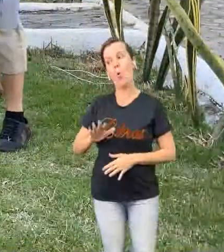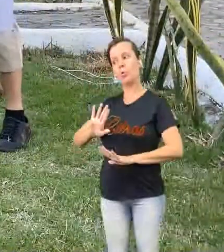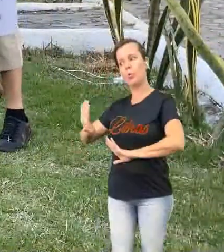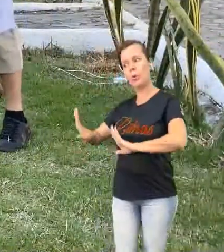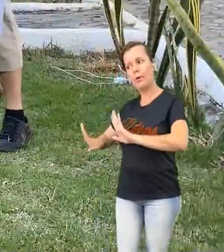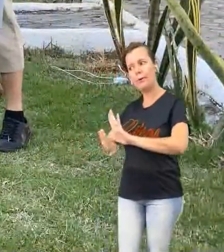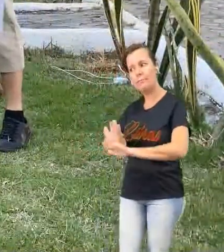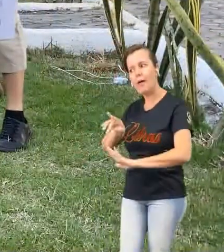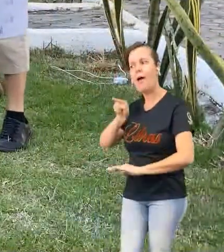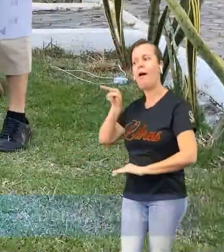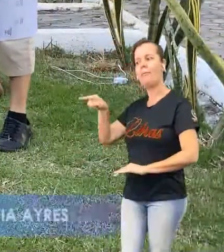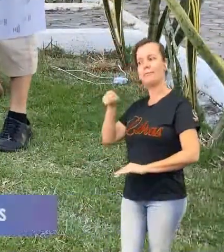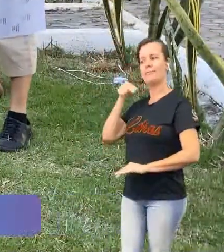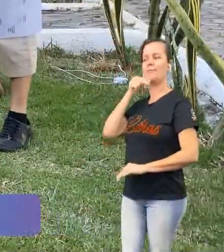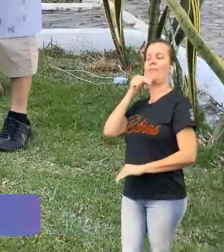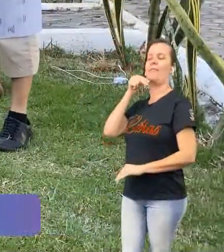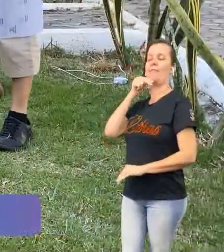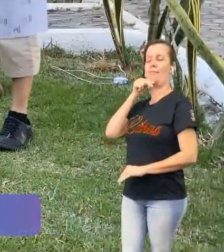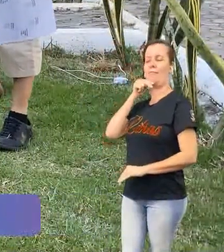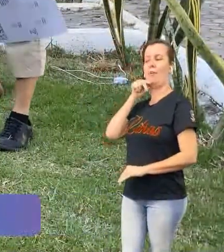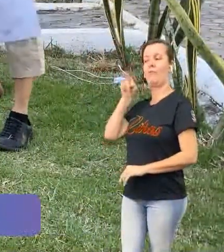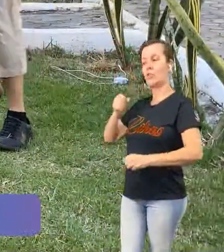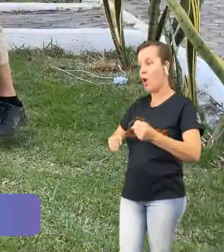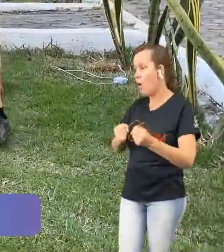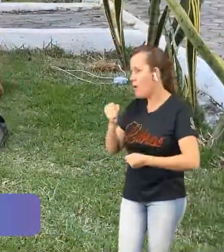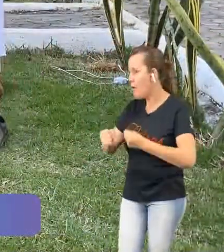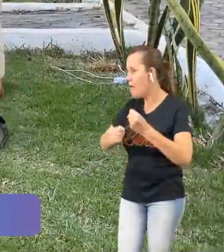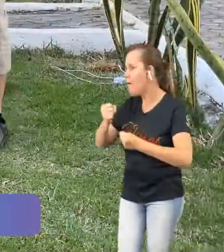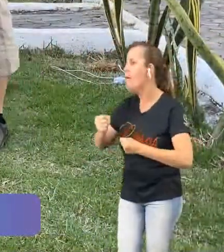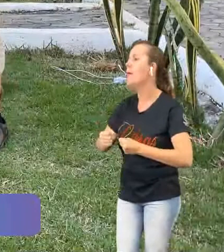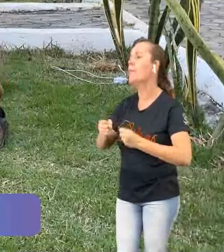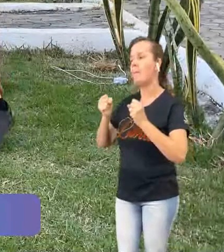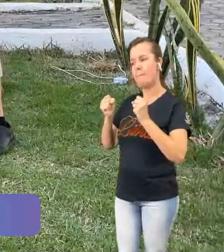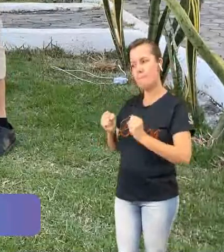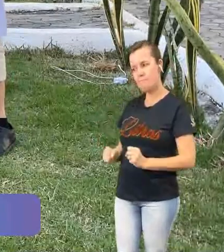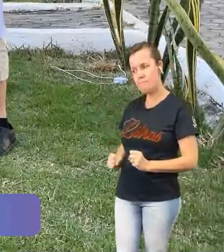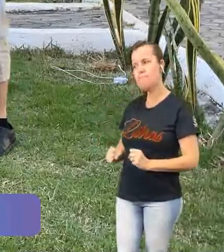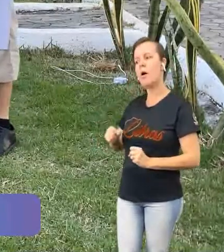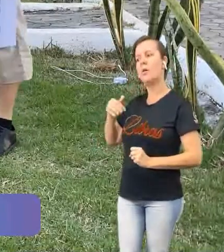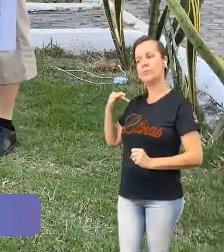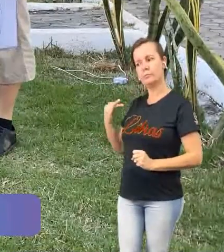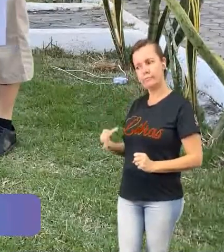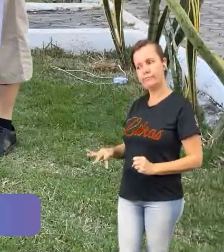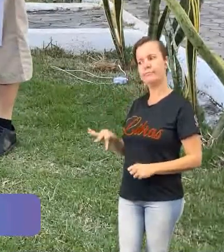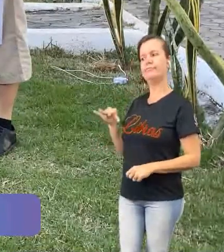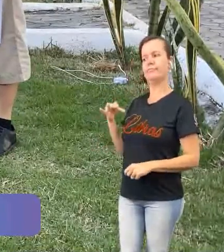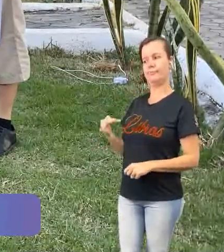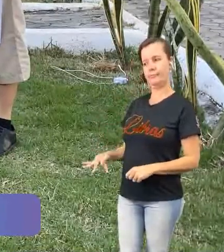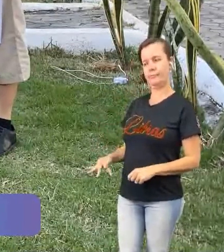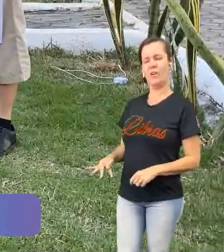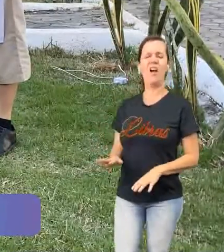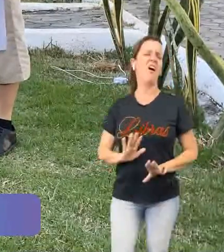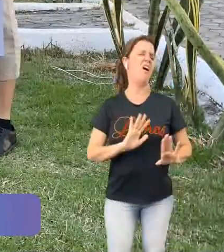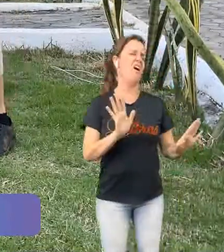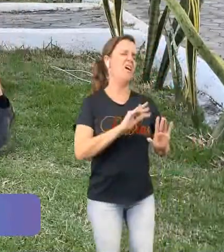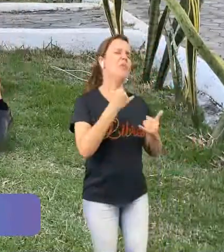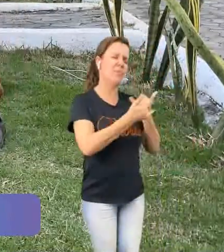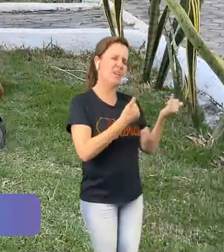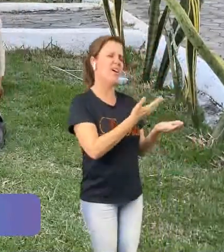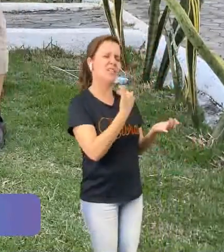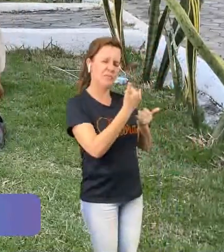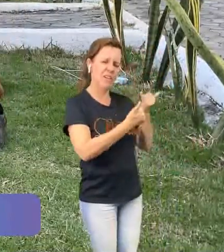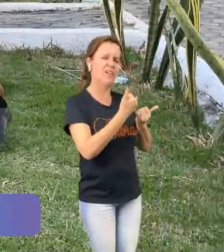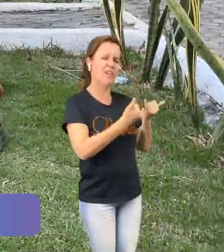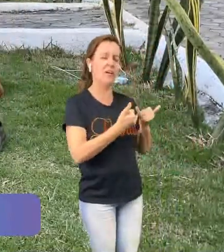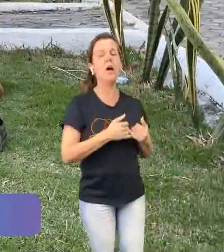Vamos, vem cá. Cuidado, meu netinho. Correndo tanto assim, você poderá se machucar. Ah, vovó,